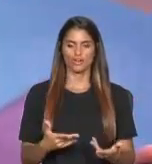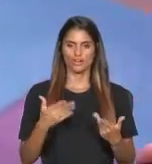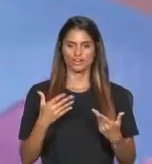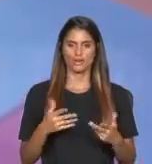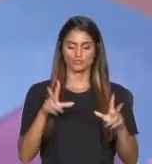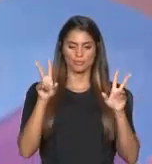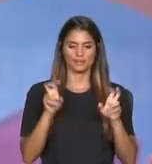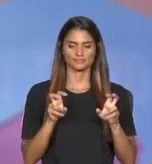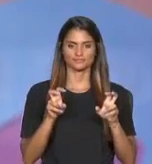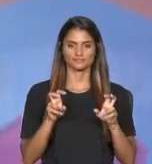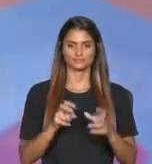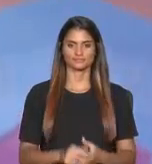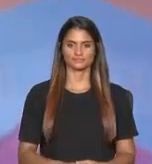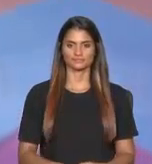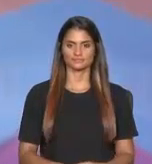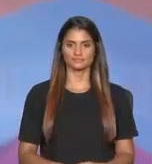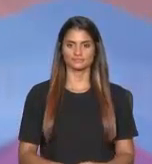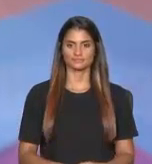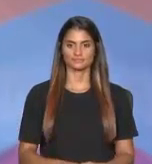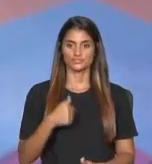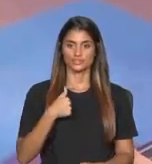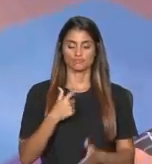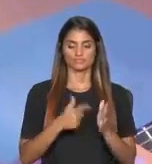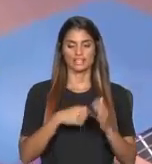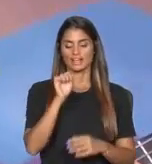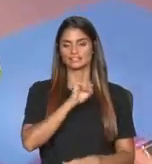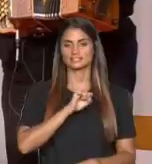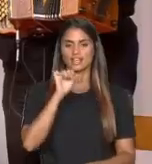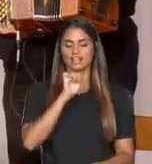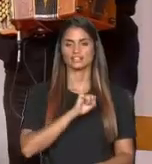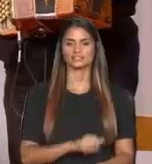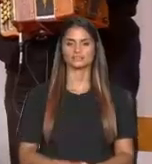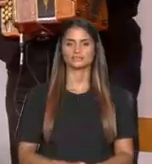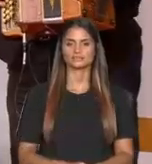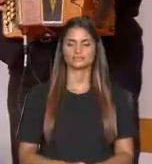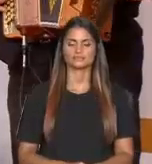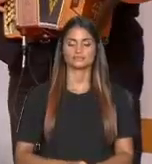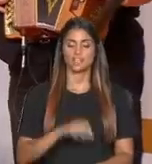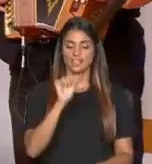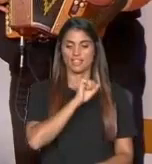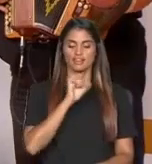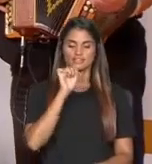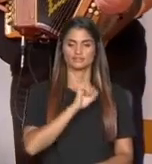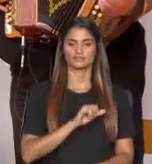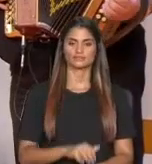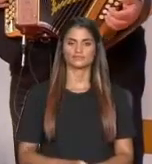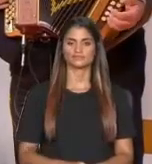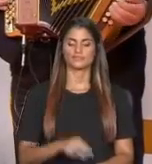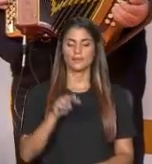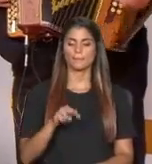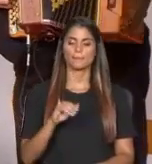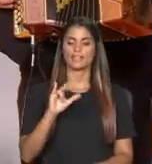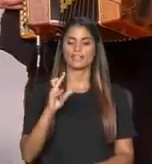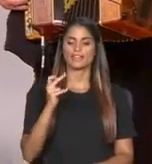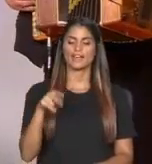tema, de que depende o cantar. De que depende o cantar? Miranda, para